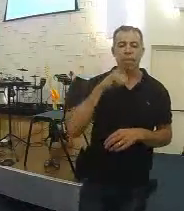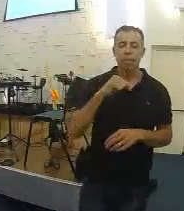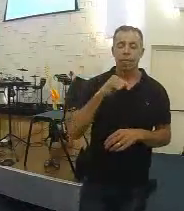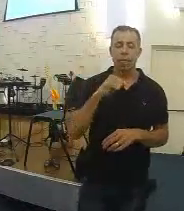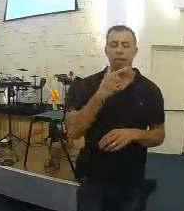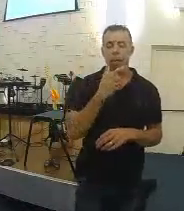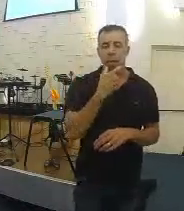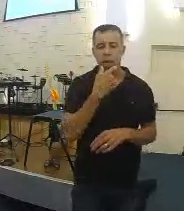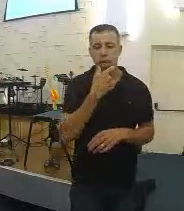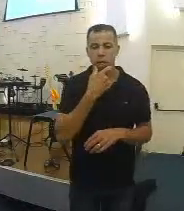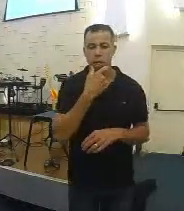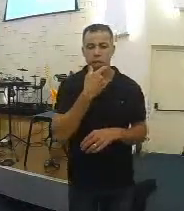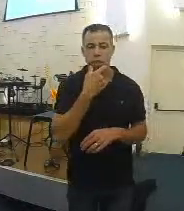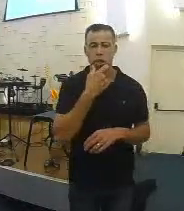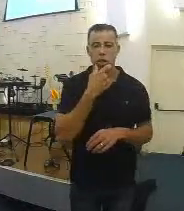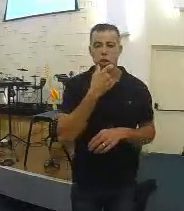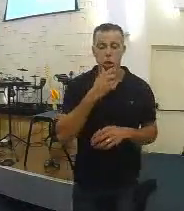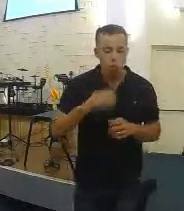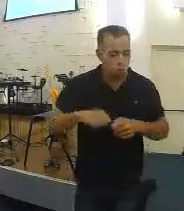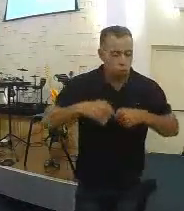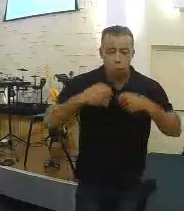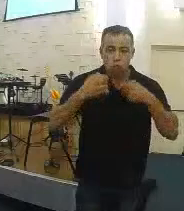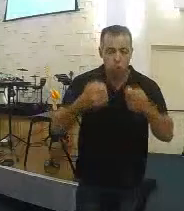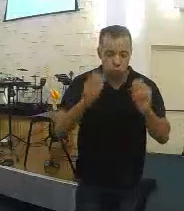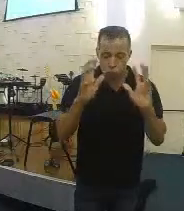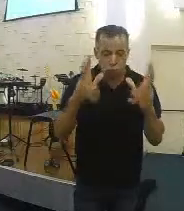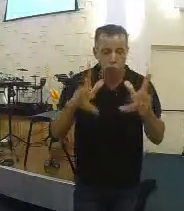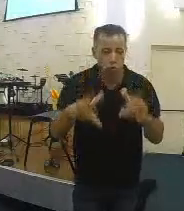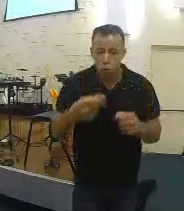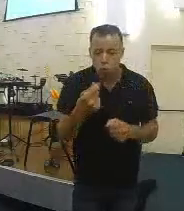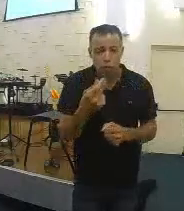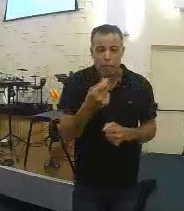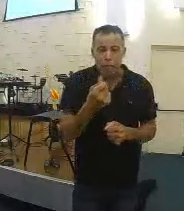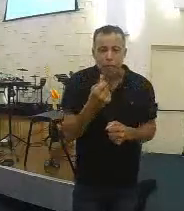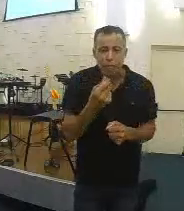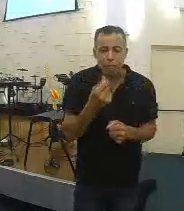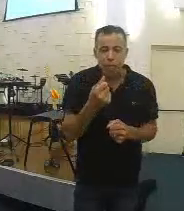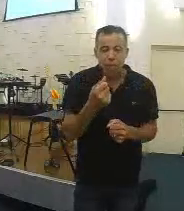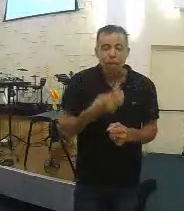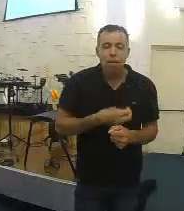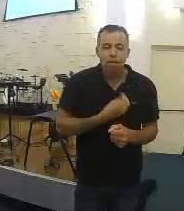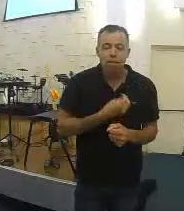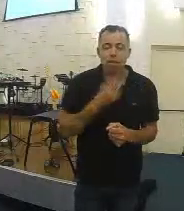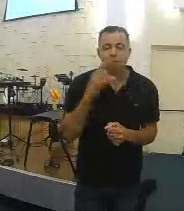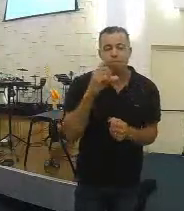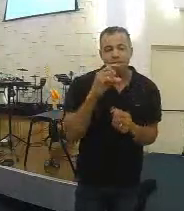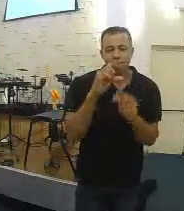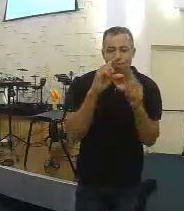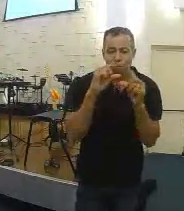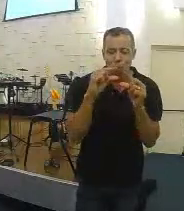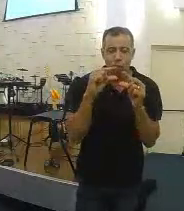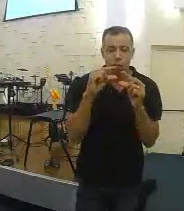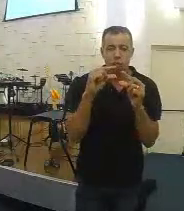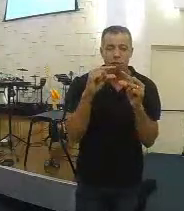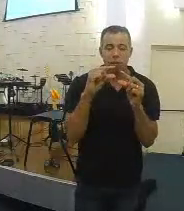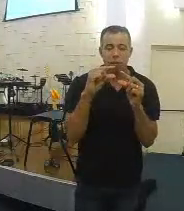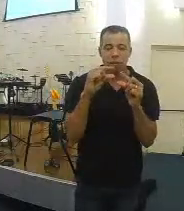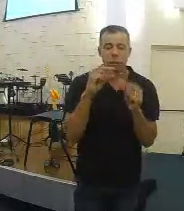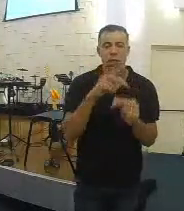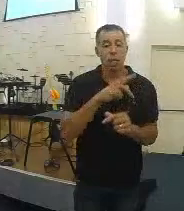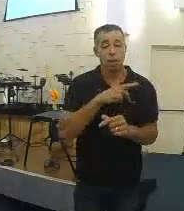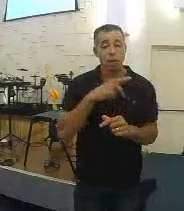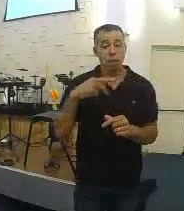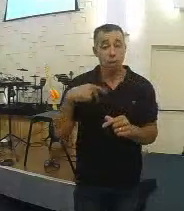disse: eu dou tudo o que tenho por um pouquinho mais de tempo. Pastores visitam